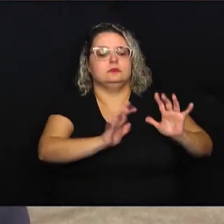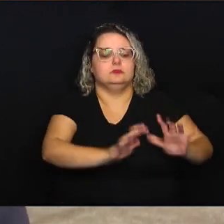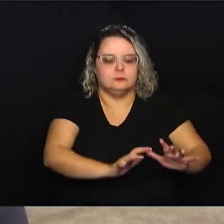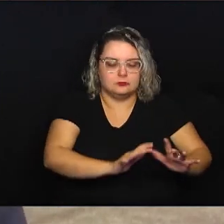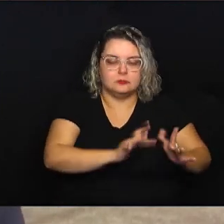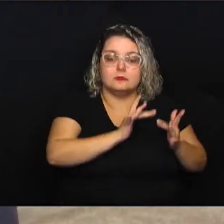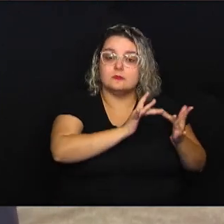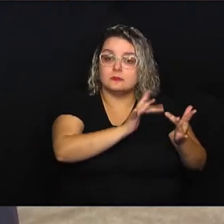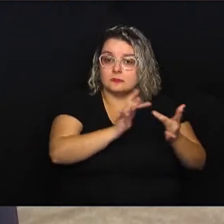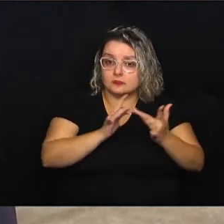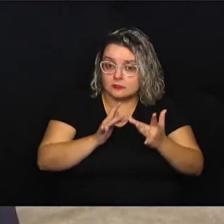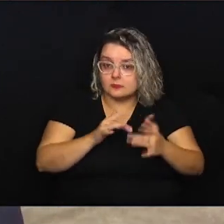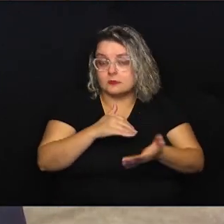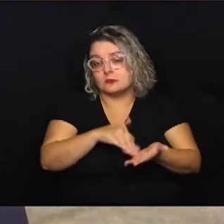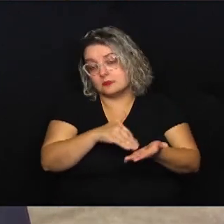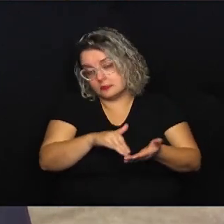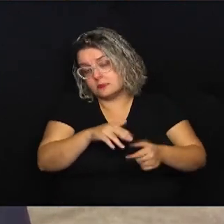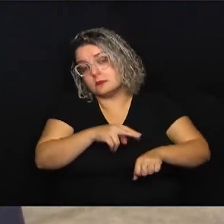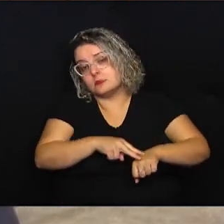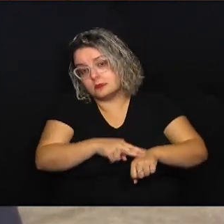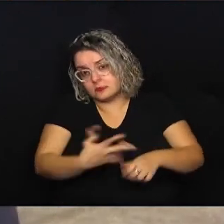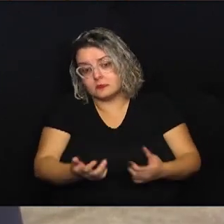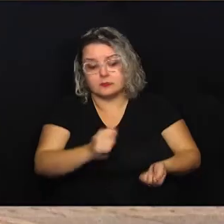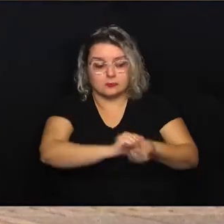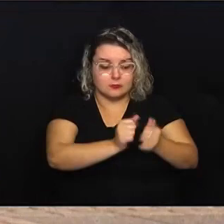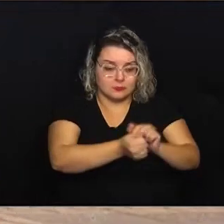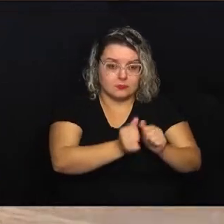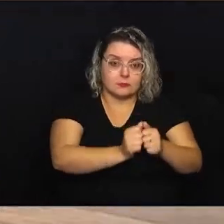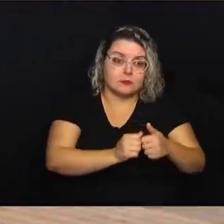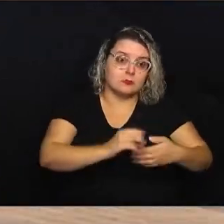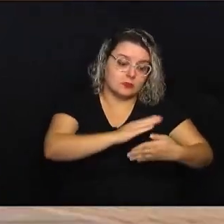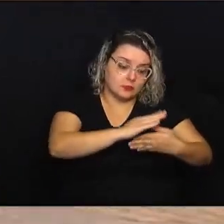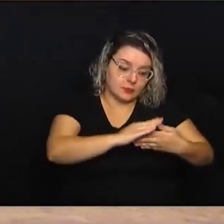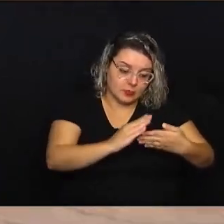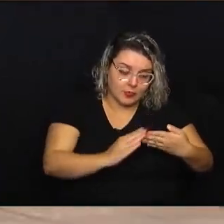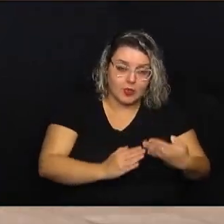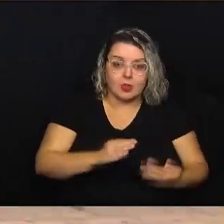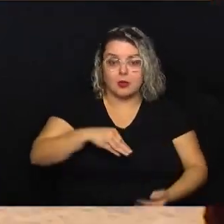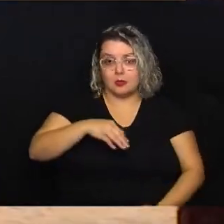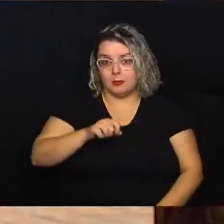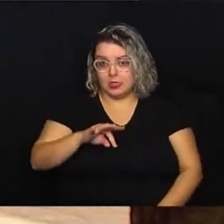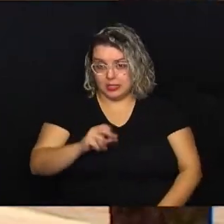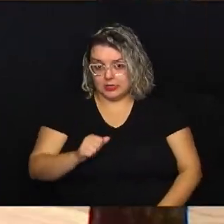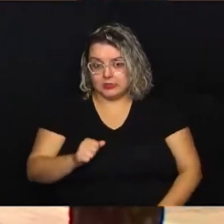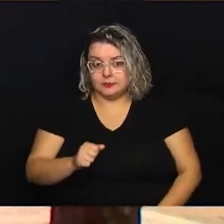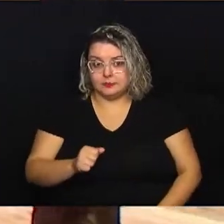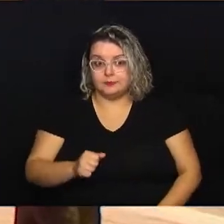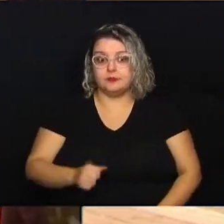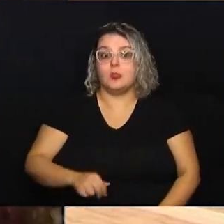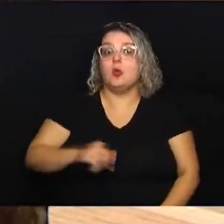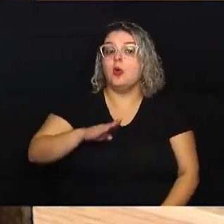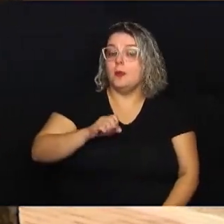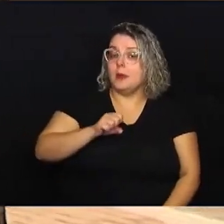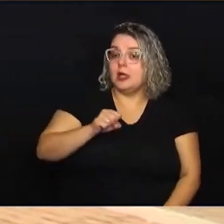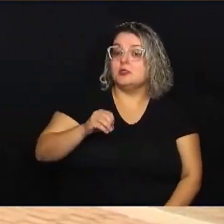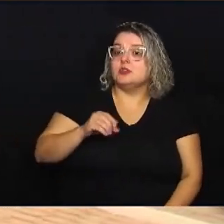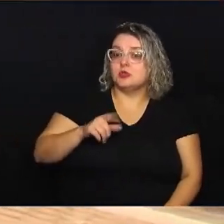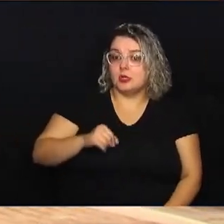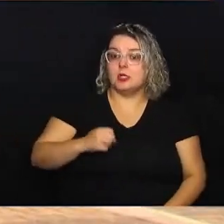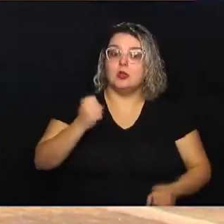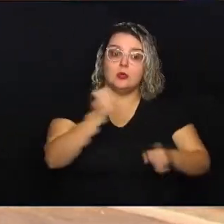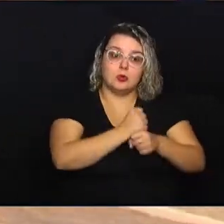com a Secretaria do Verde, fazer recomposição da mata ciliar. O Jardim Bassoli é um empreendimento construído